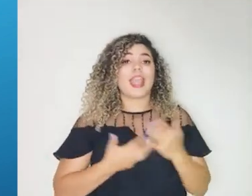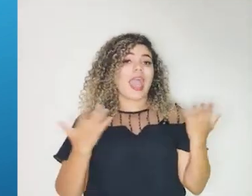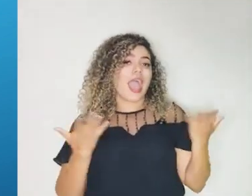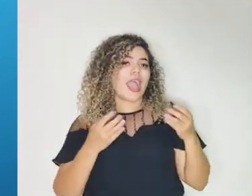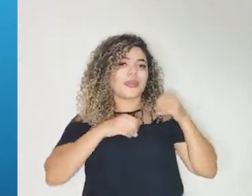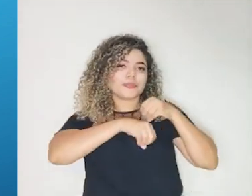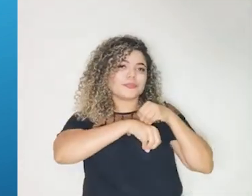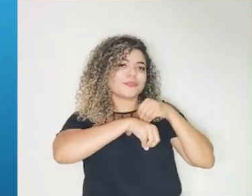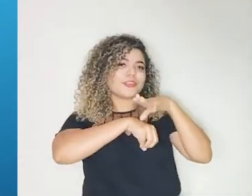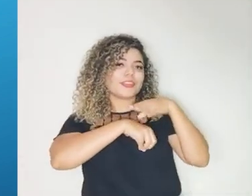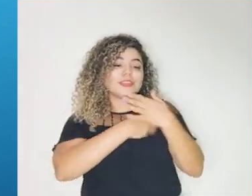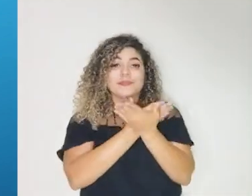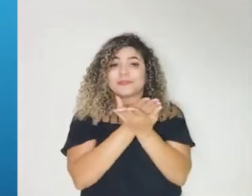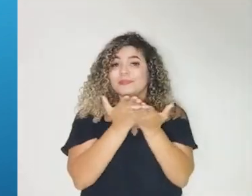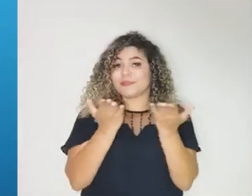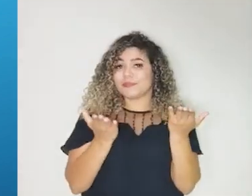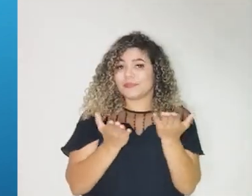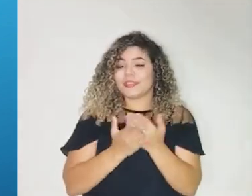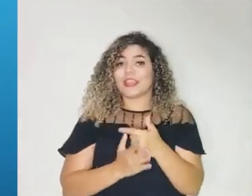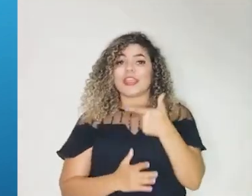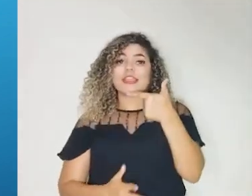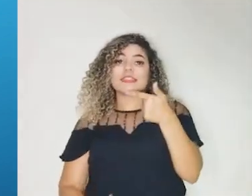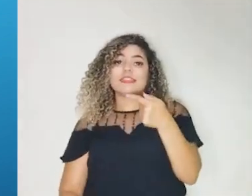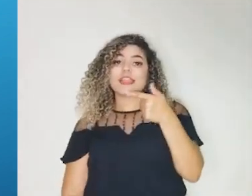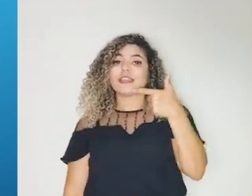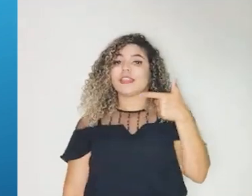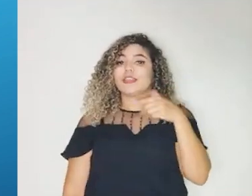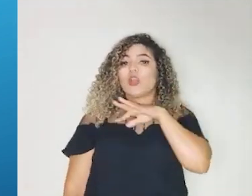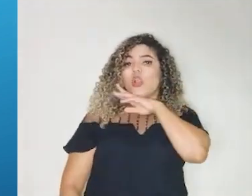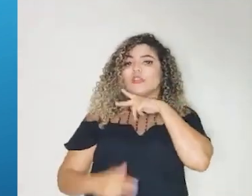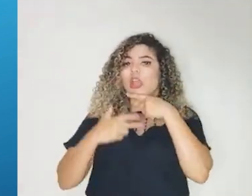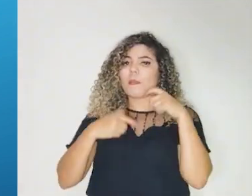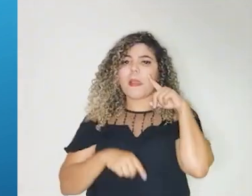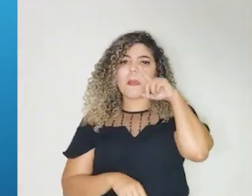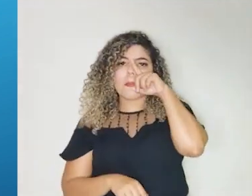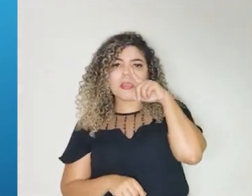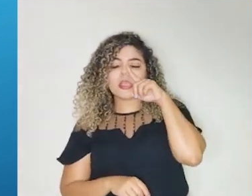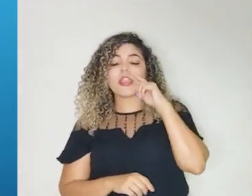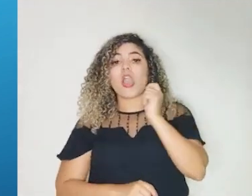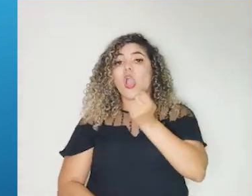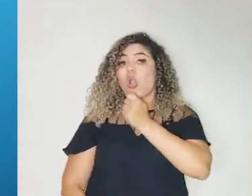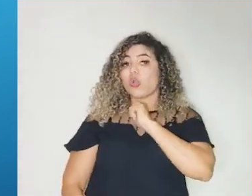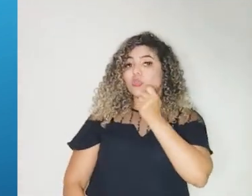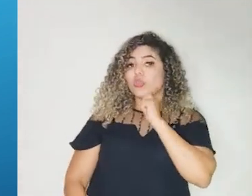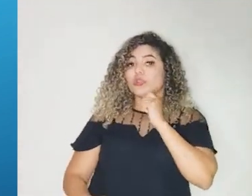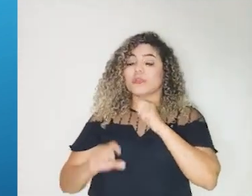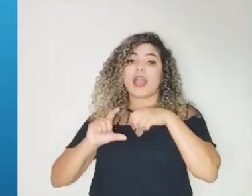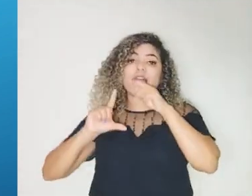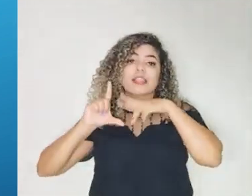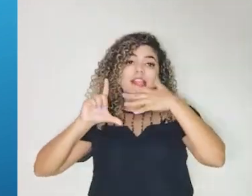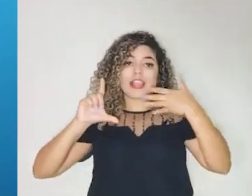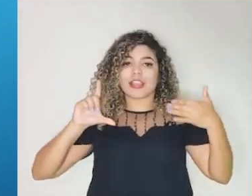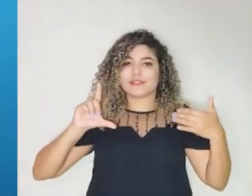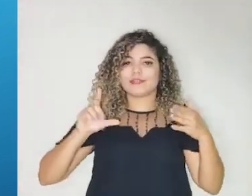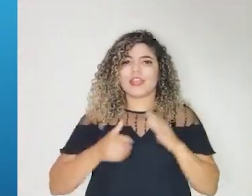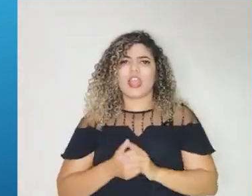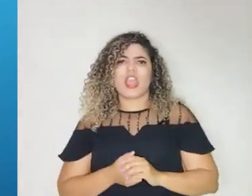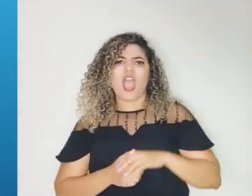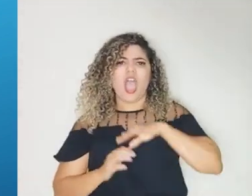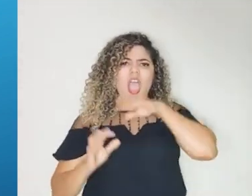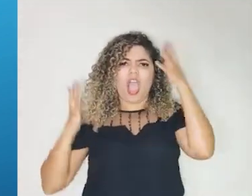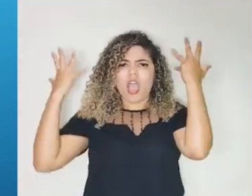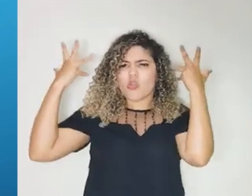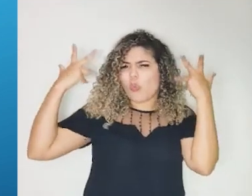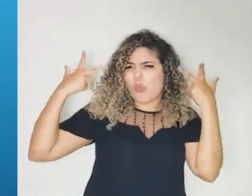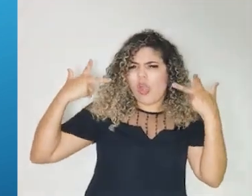Agora eu tenho uma dica para você. 72 Animais Perigosos, um documentário da Netflix. Felinos